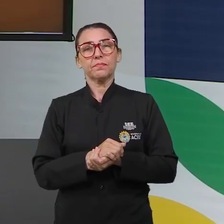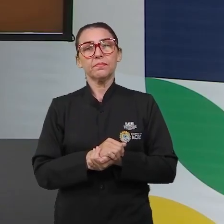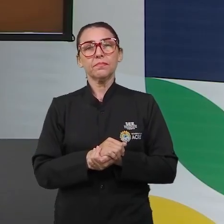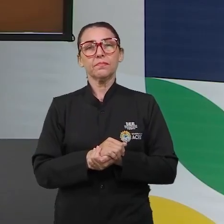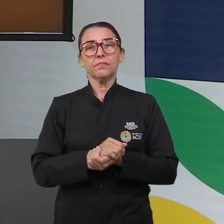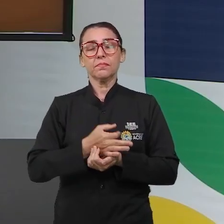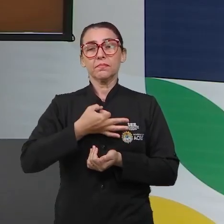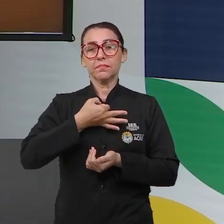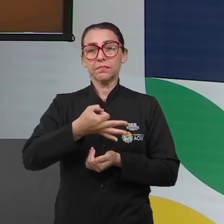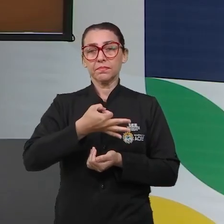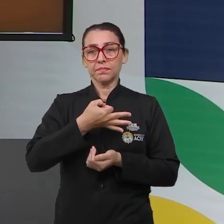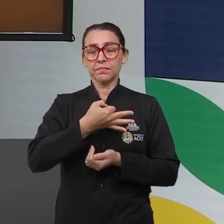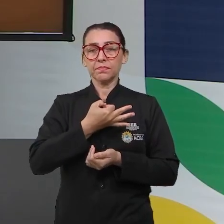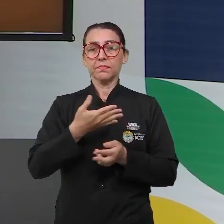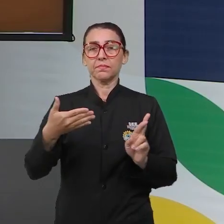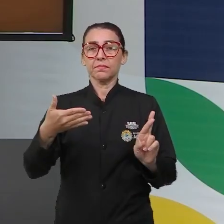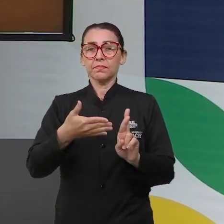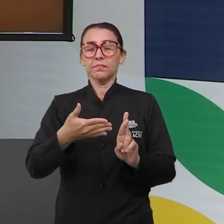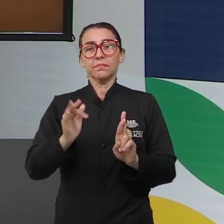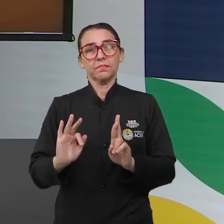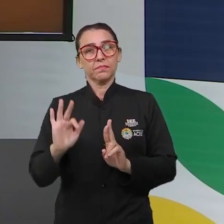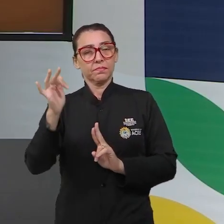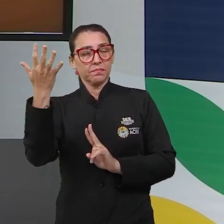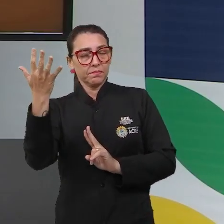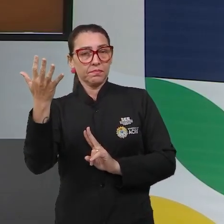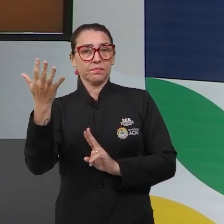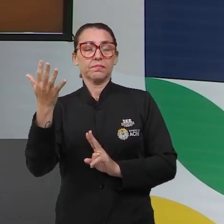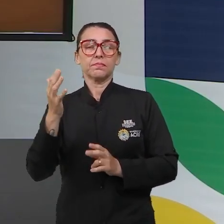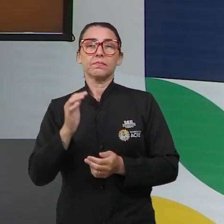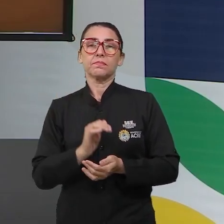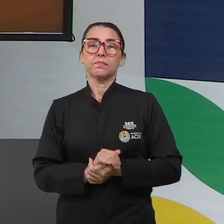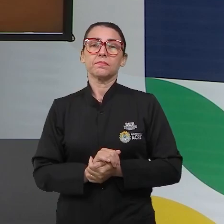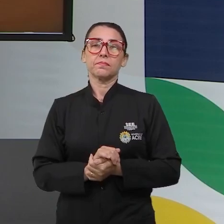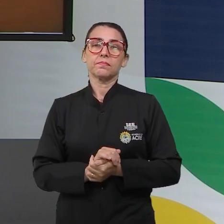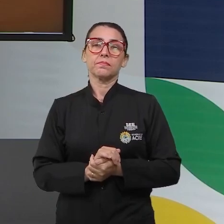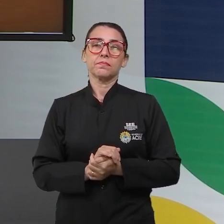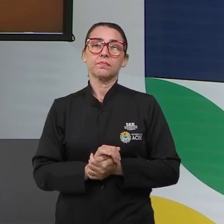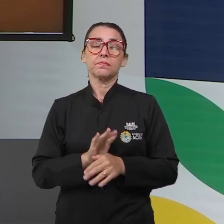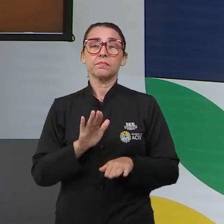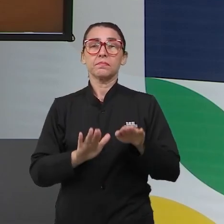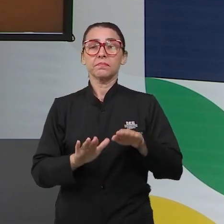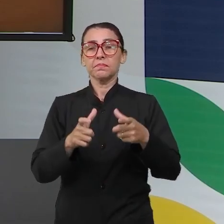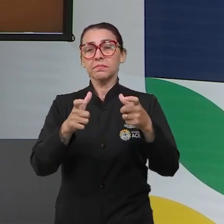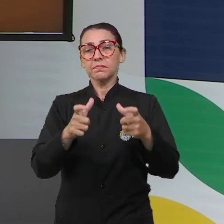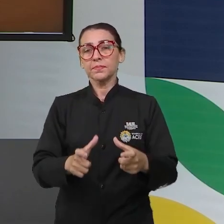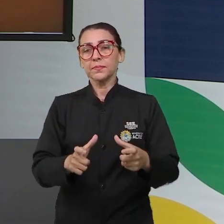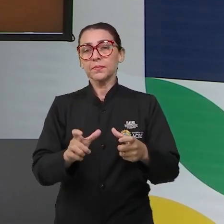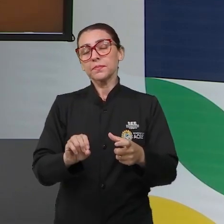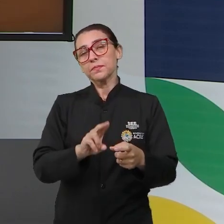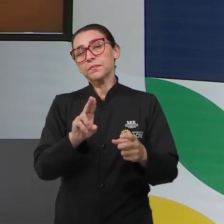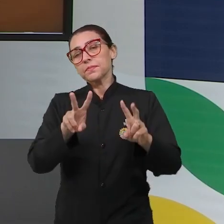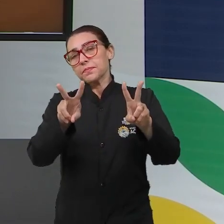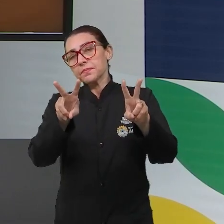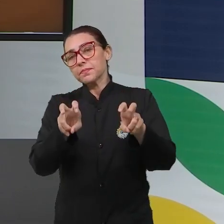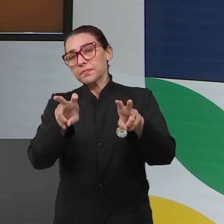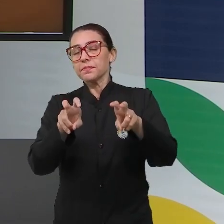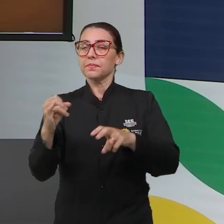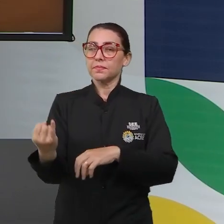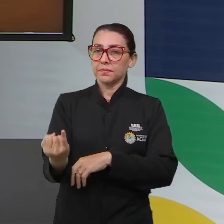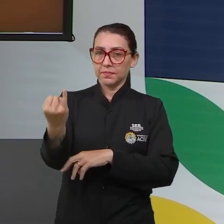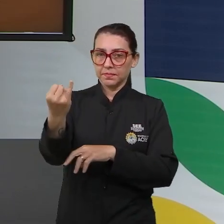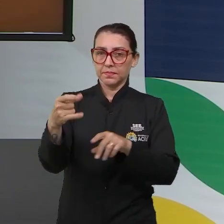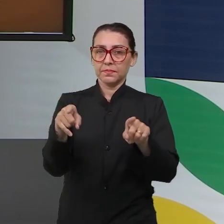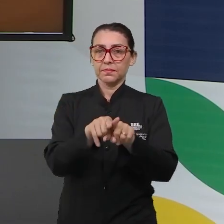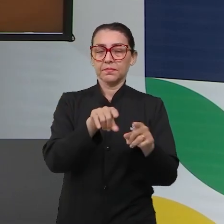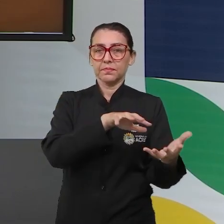críticas referentes a situações que acontecem numa determinada localidade ou um tema importante